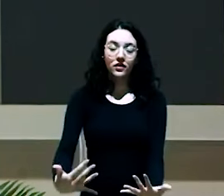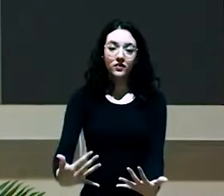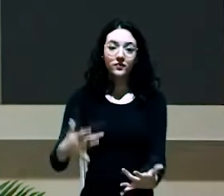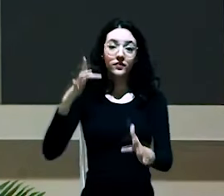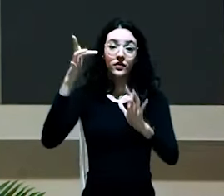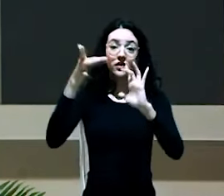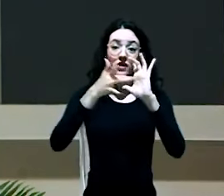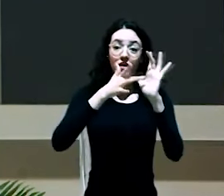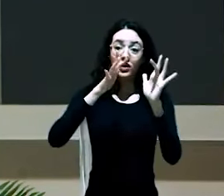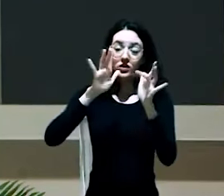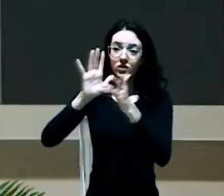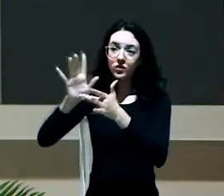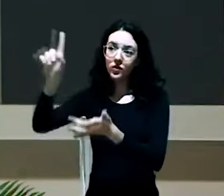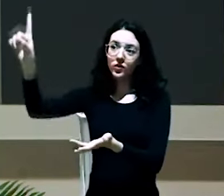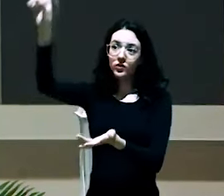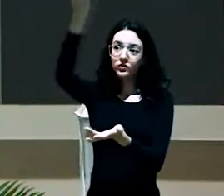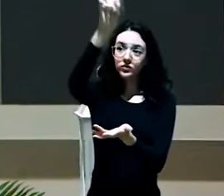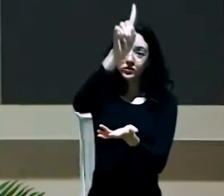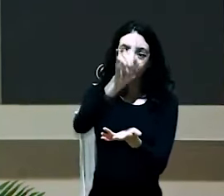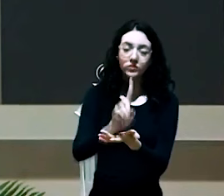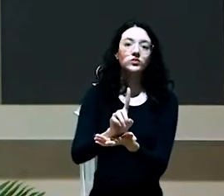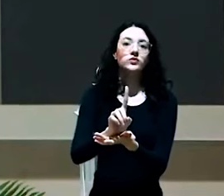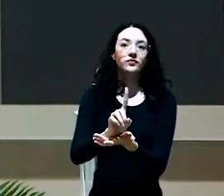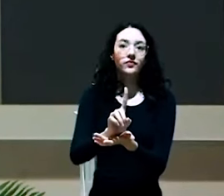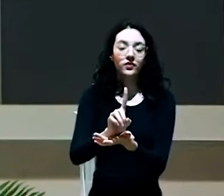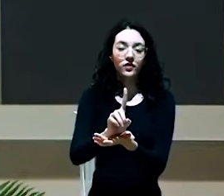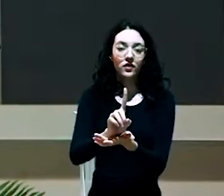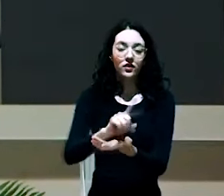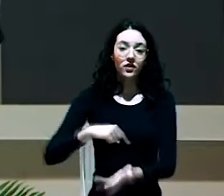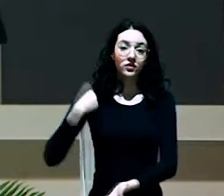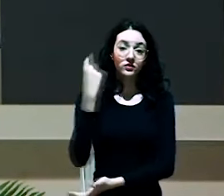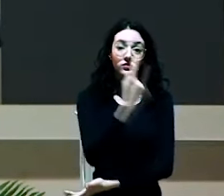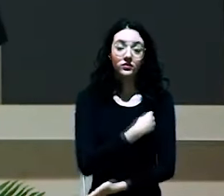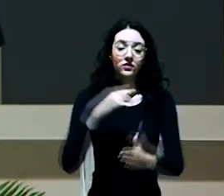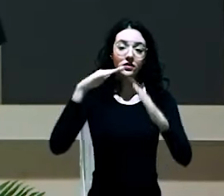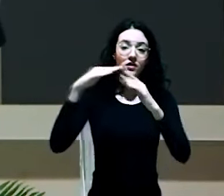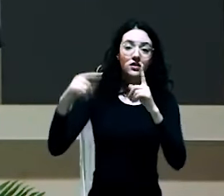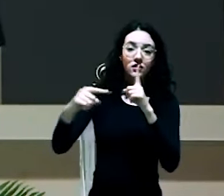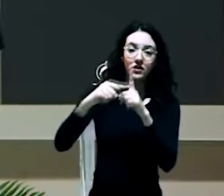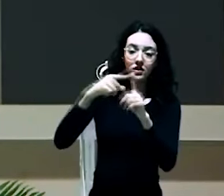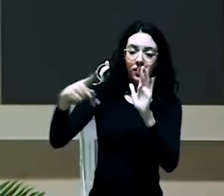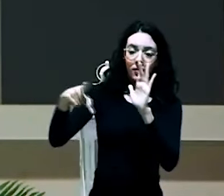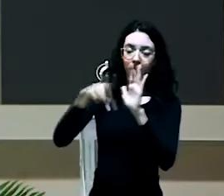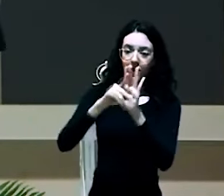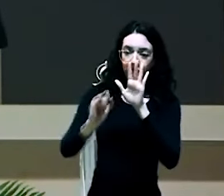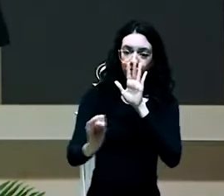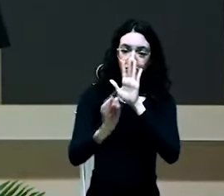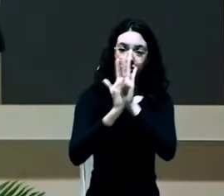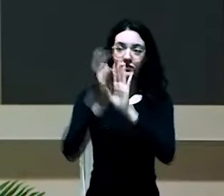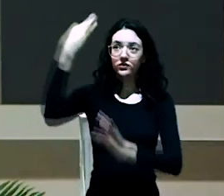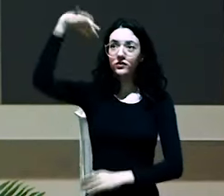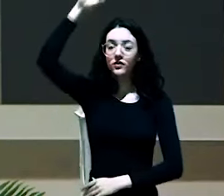vindo. E a igreja do Espírito Santo prega arrebatamento. Ouça, igreja, Deus vem pela sua igreja e